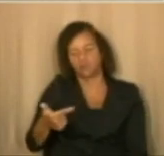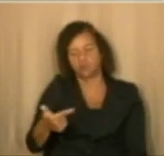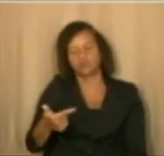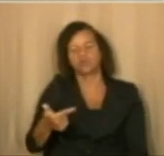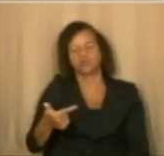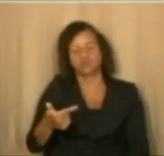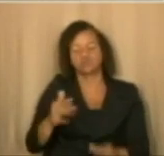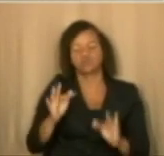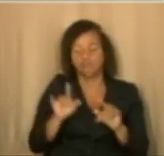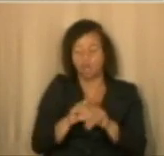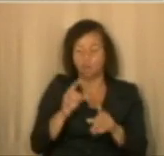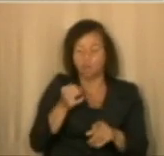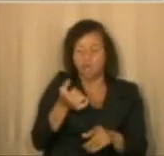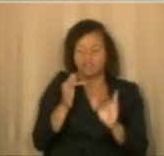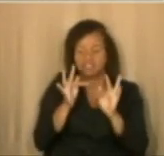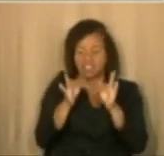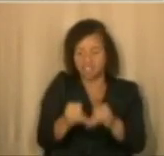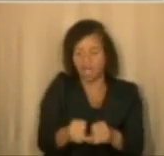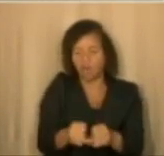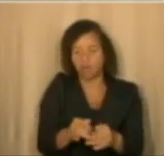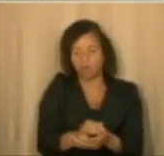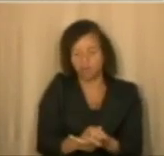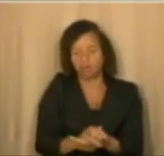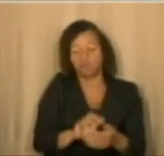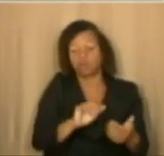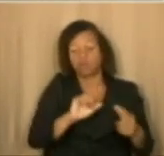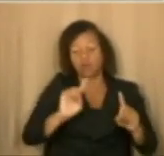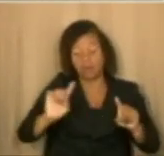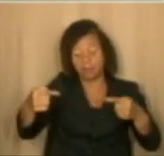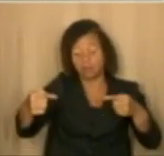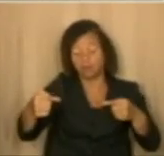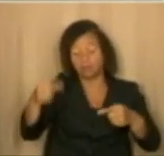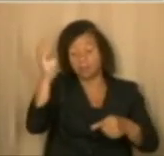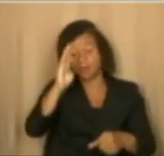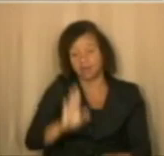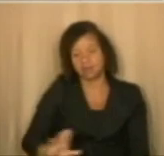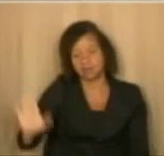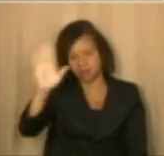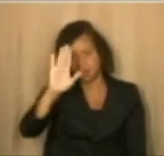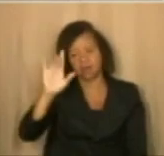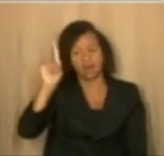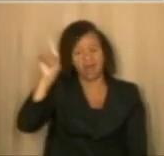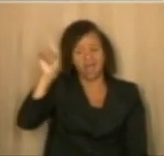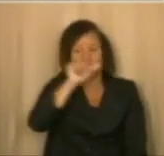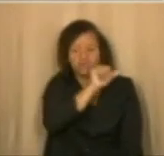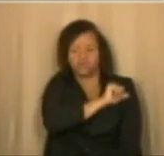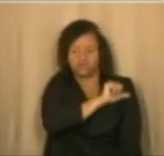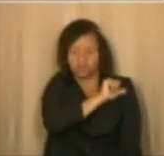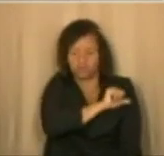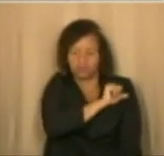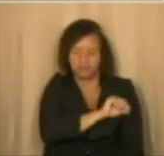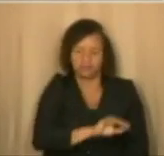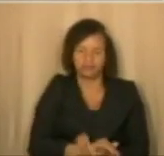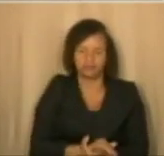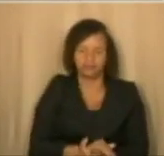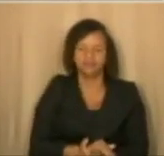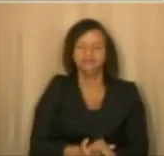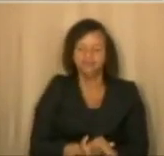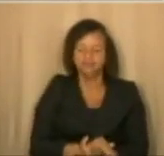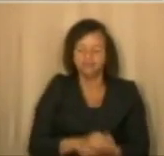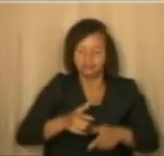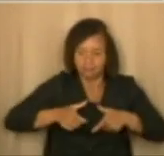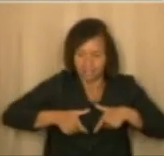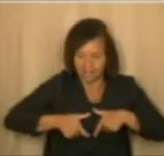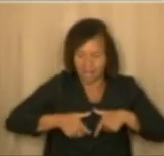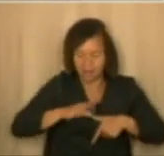qual chegou à semifinal do Campeonato Brasileiro, disputado no Rio de Janeiro. E foi medalha de